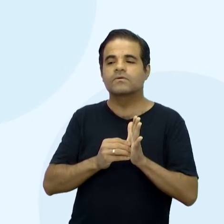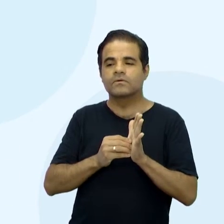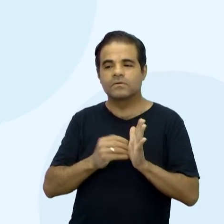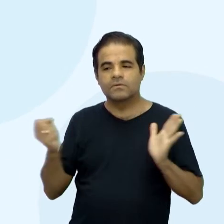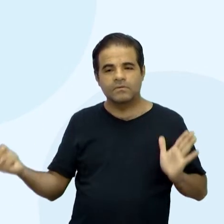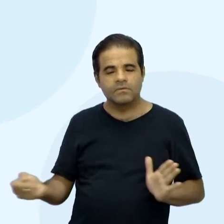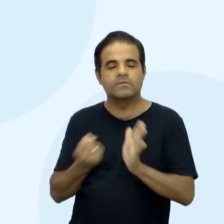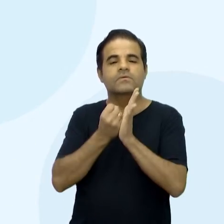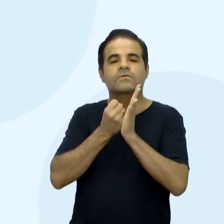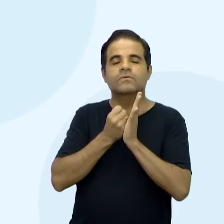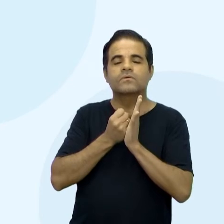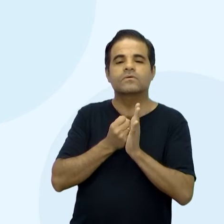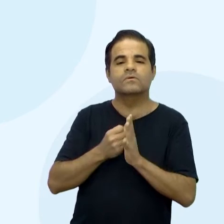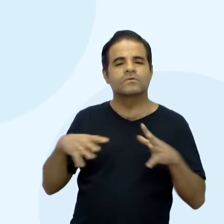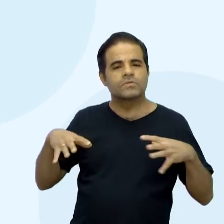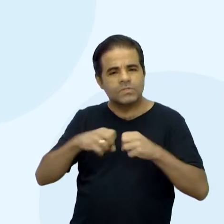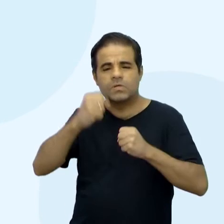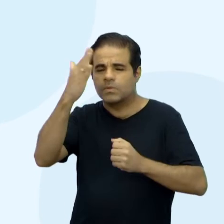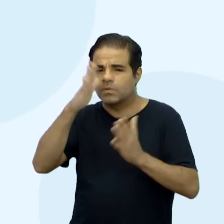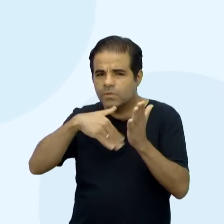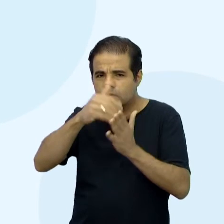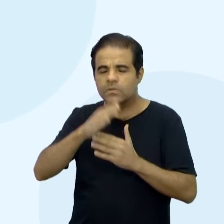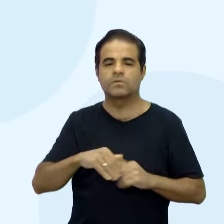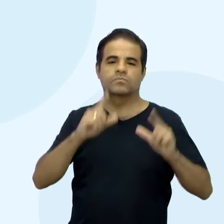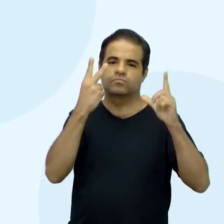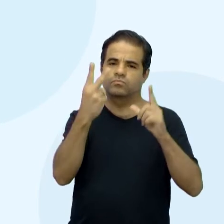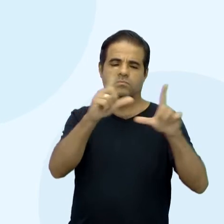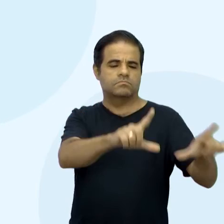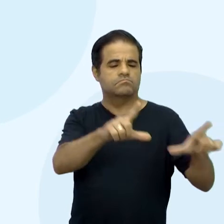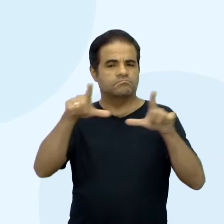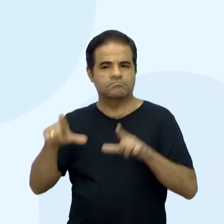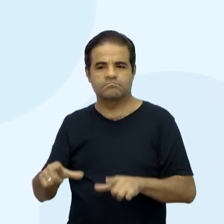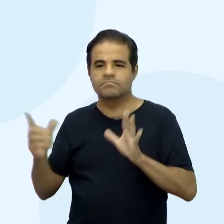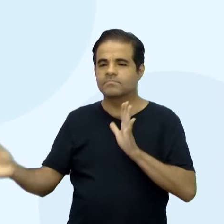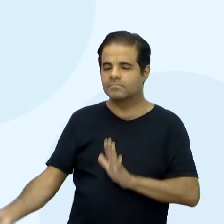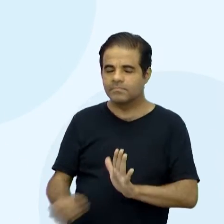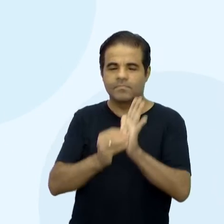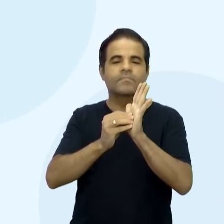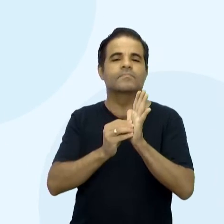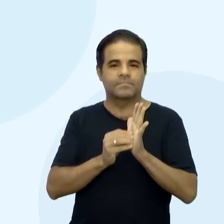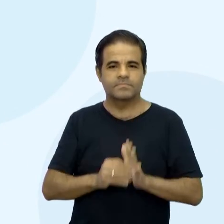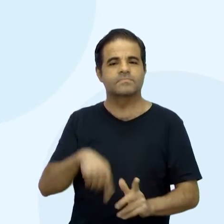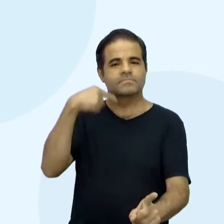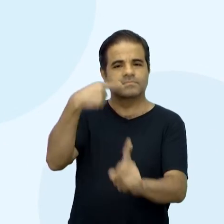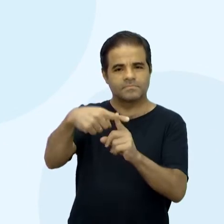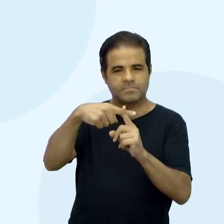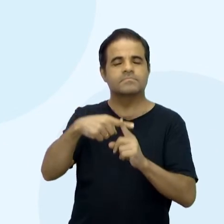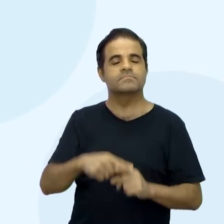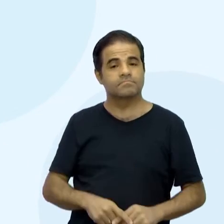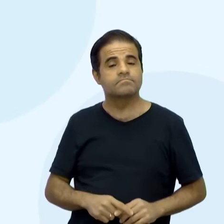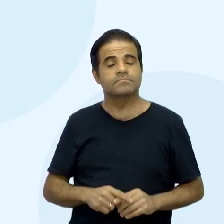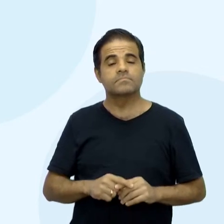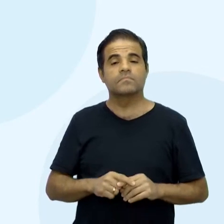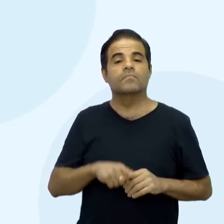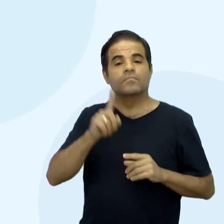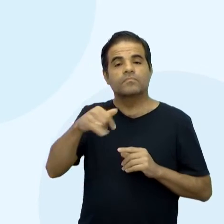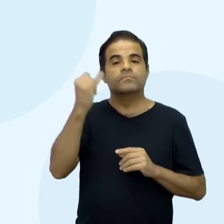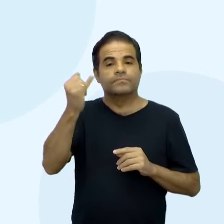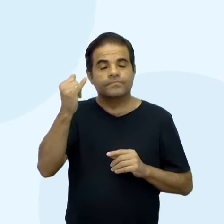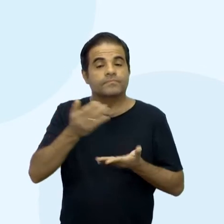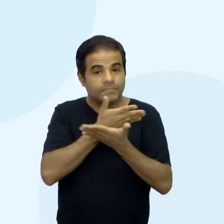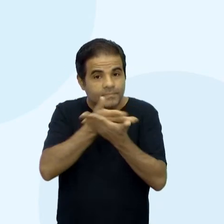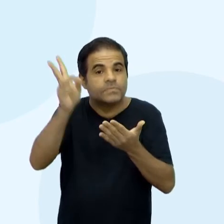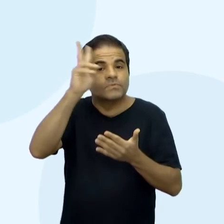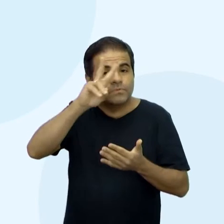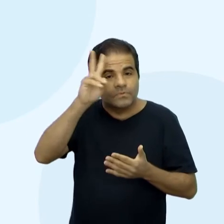marcar aí com tinta escura e com duas plaquinhas onde ficava essa igreja tão importante aí para a